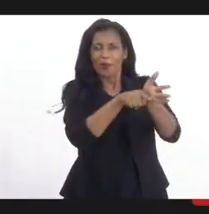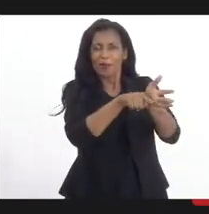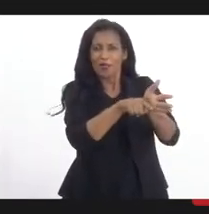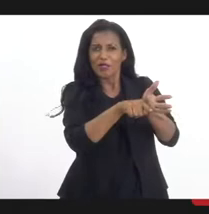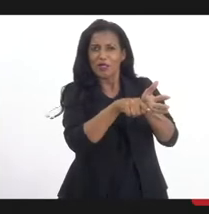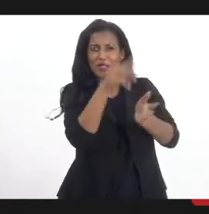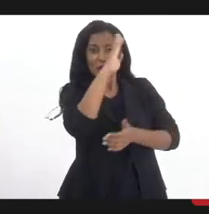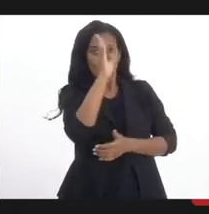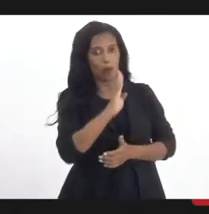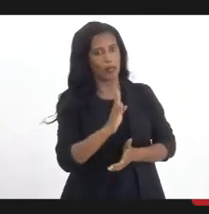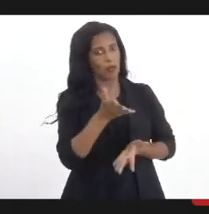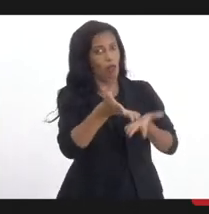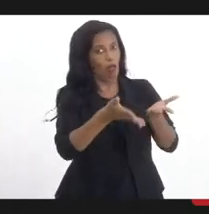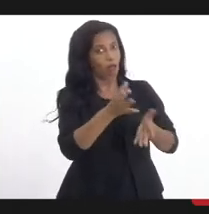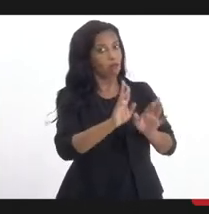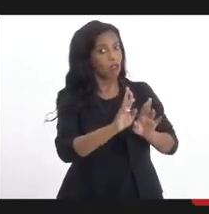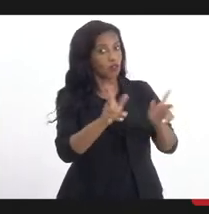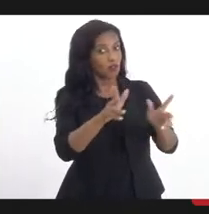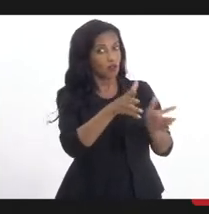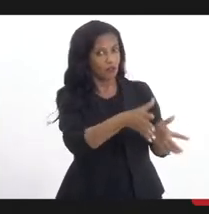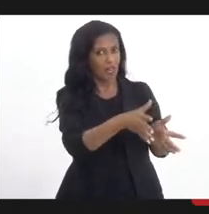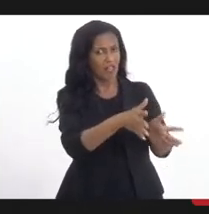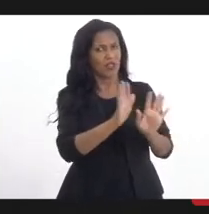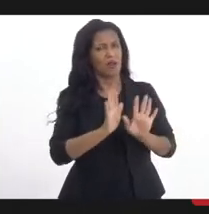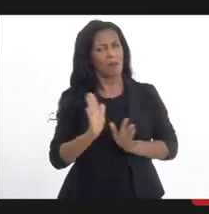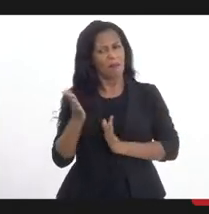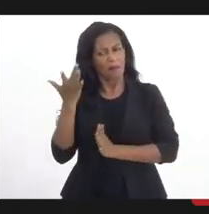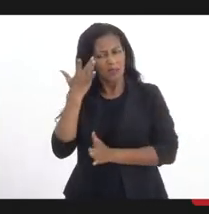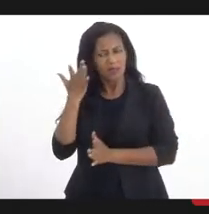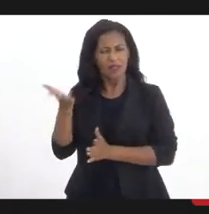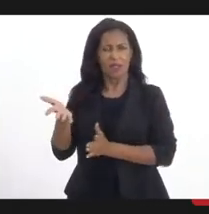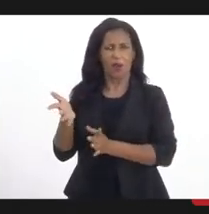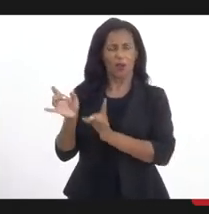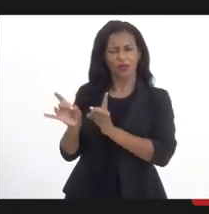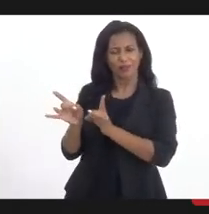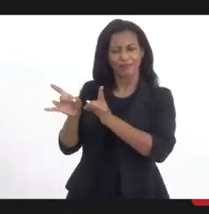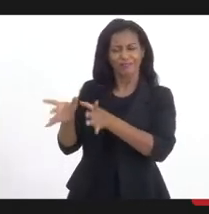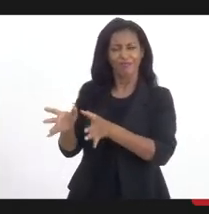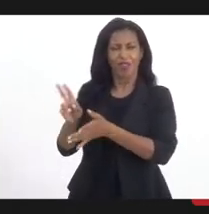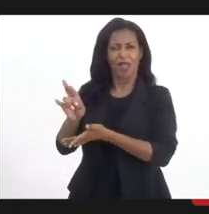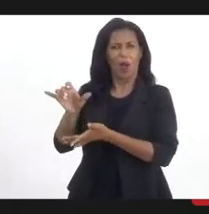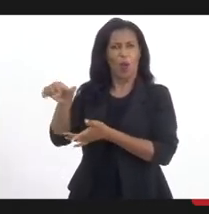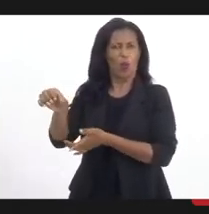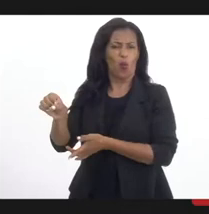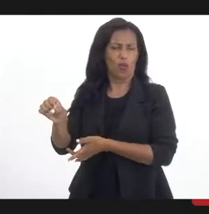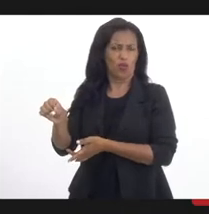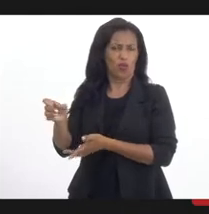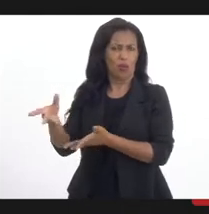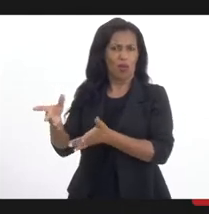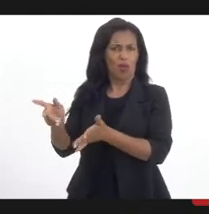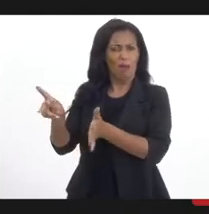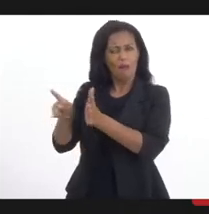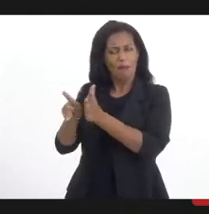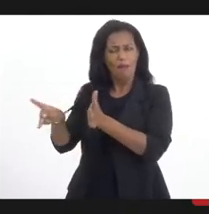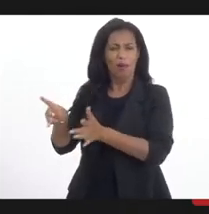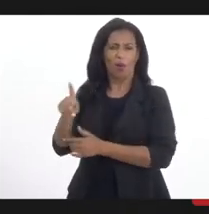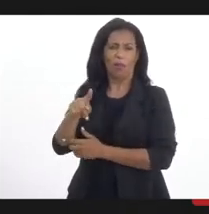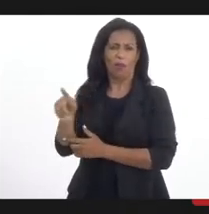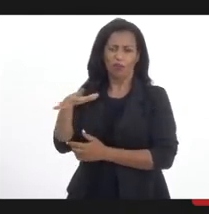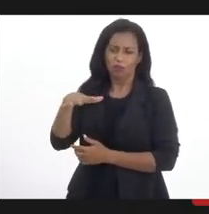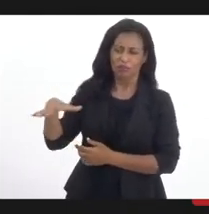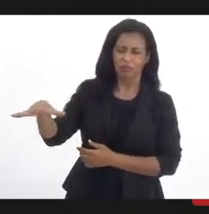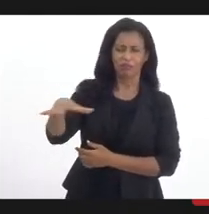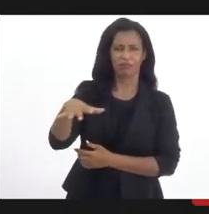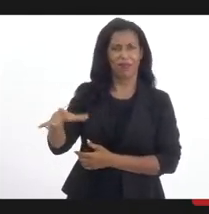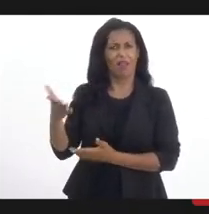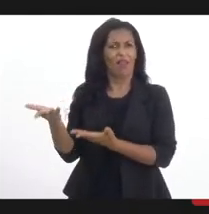Brasil. Não se trata disso, mas acho que renunciar ao projeto de uma universidade pública e popular e autônoma na Zona Oeste da cidade do Rio de Janeiro